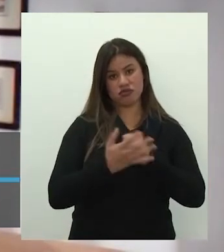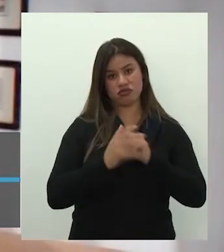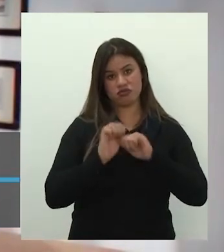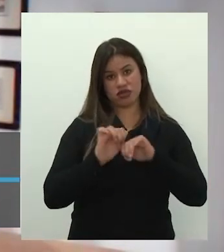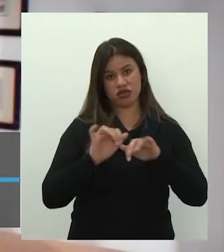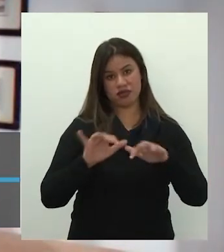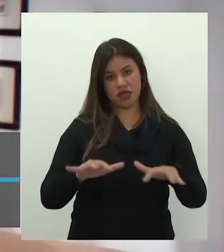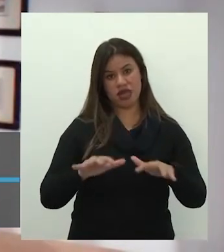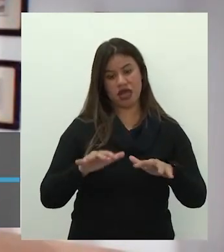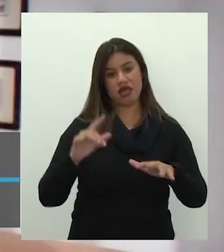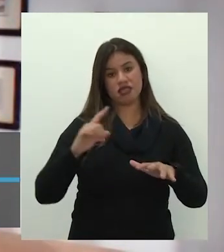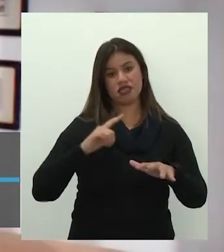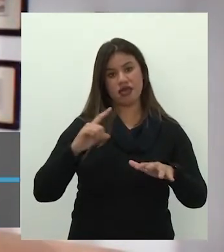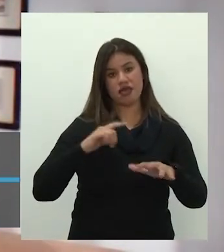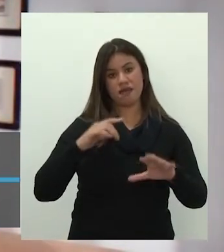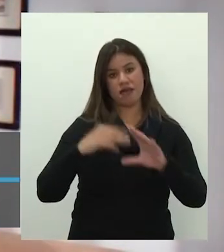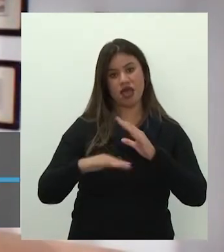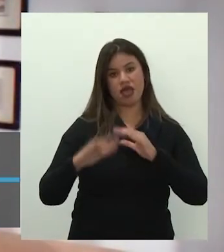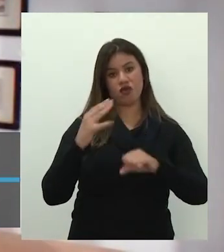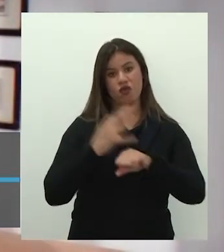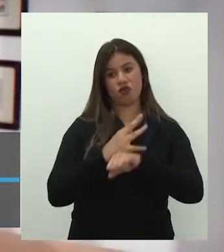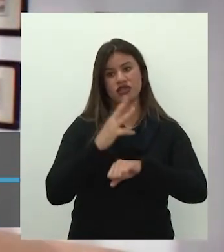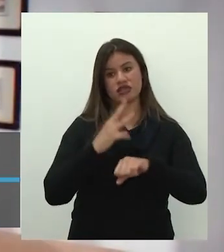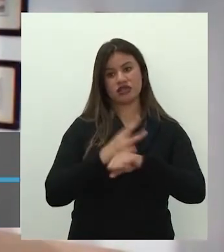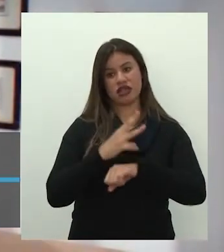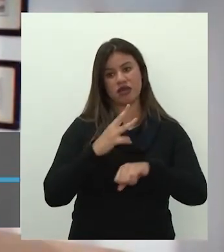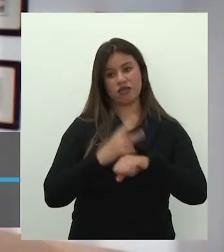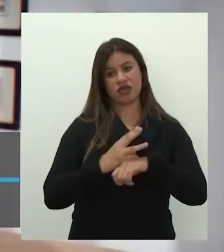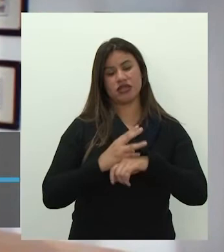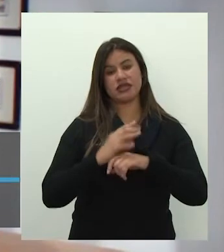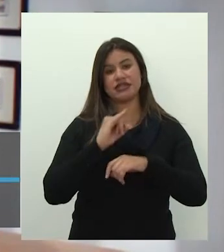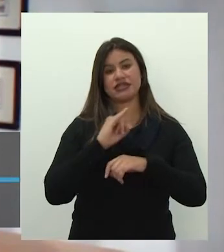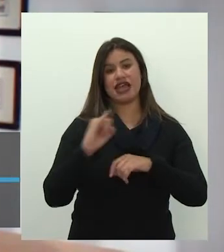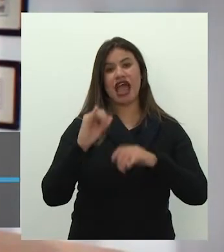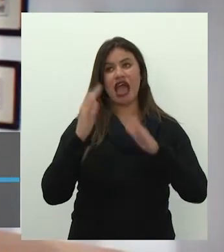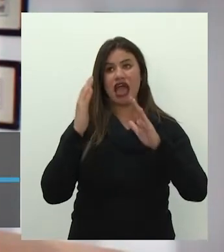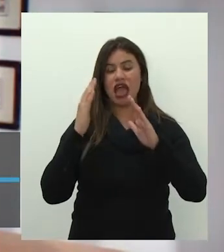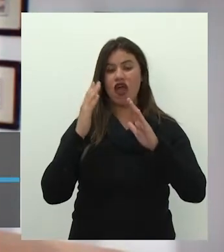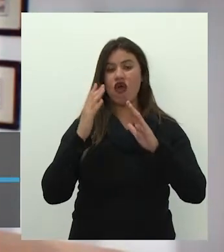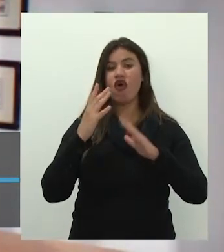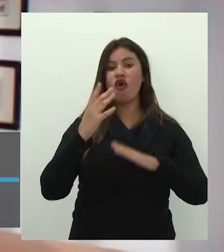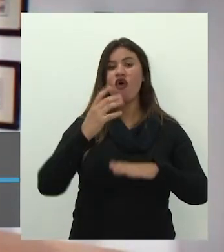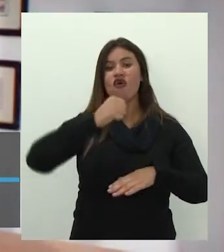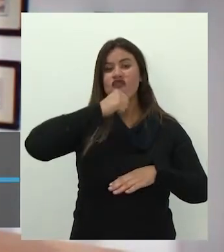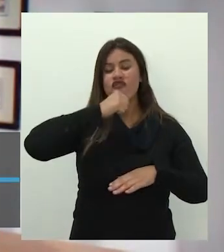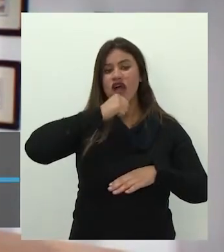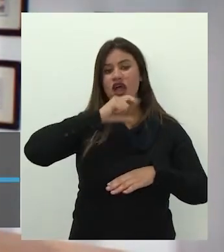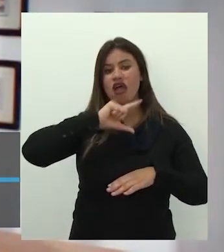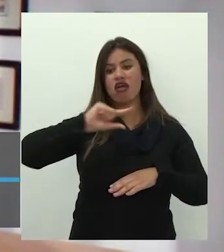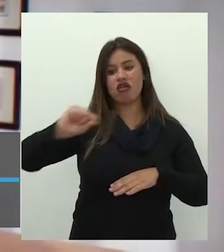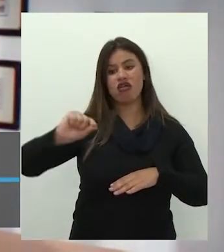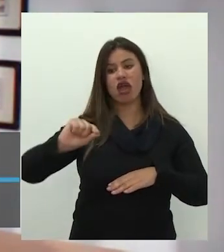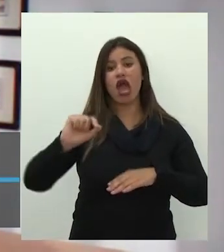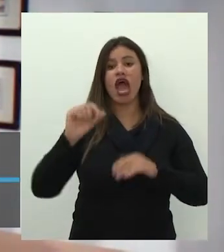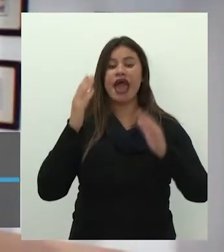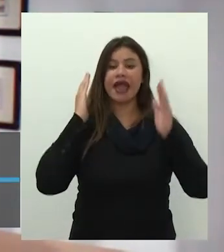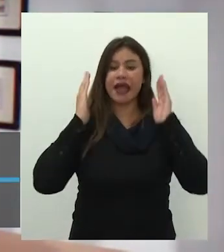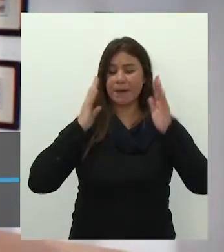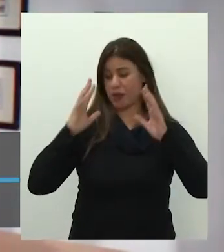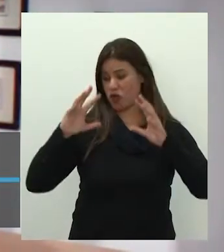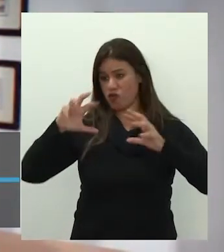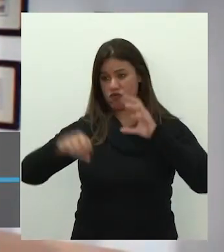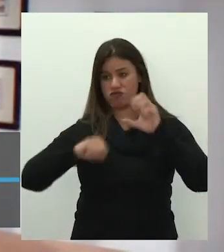mensagens de WhatsApp, que ia passar um caminhão recolhendo velhos, catavelho e coisas